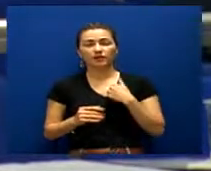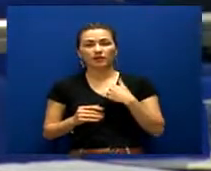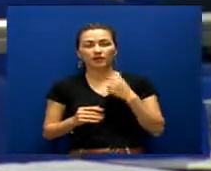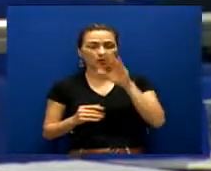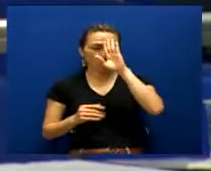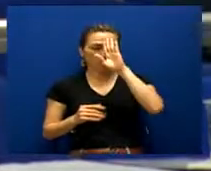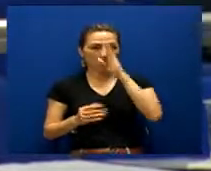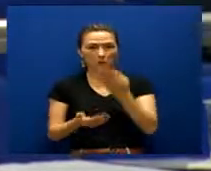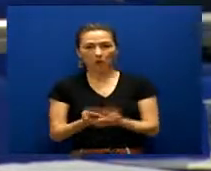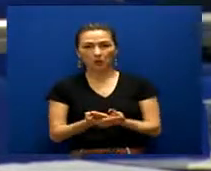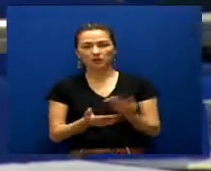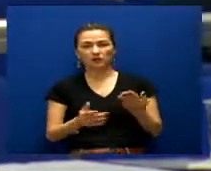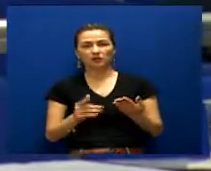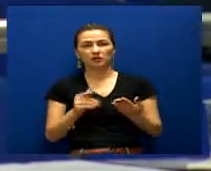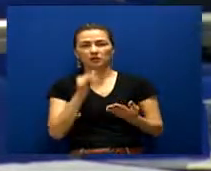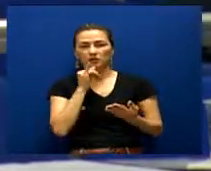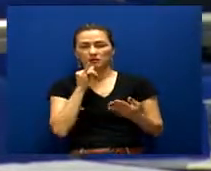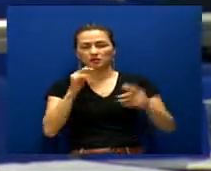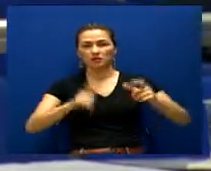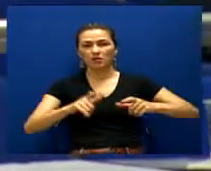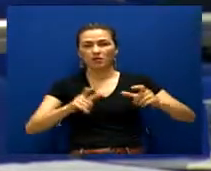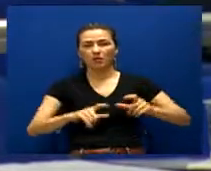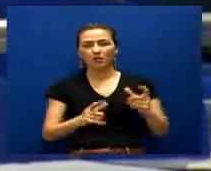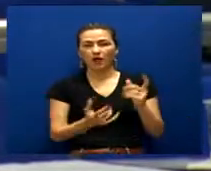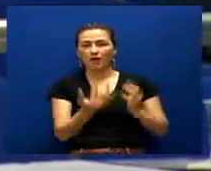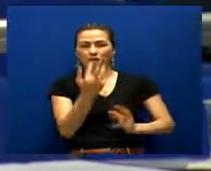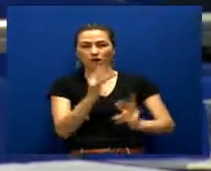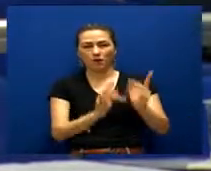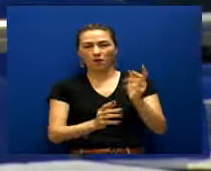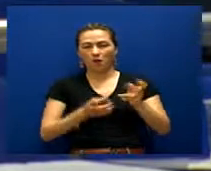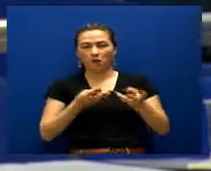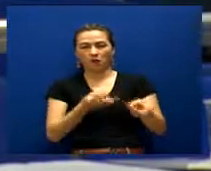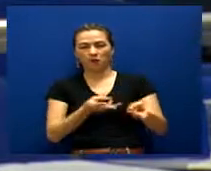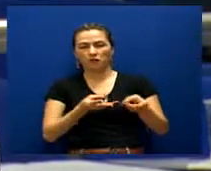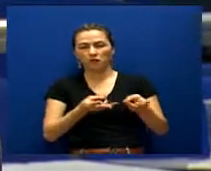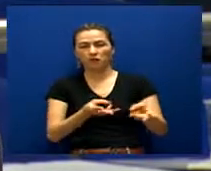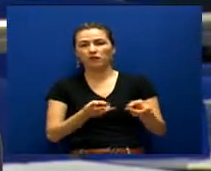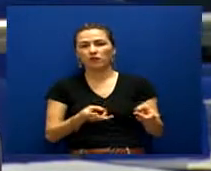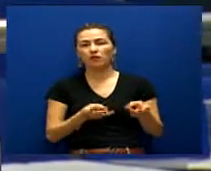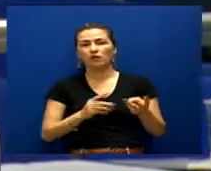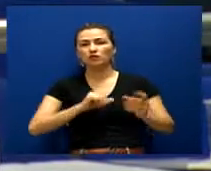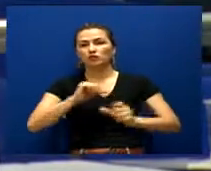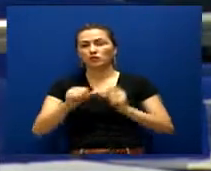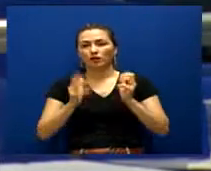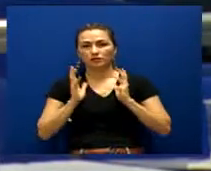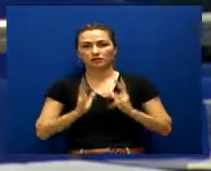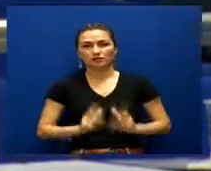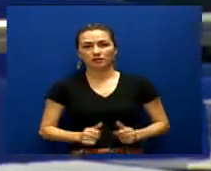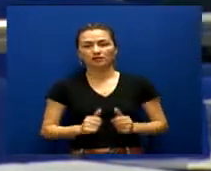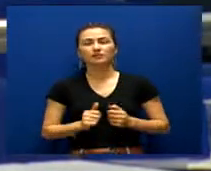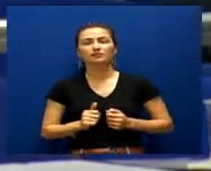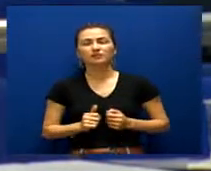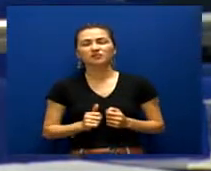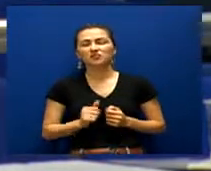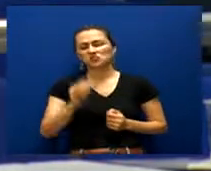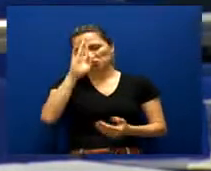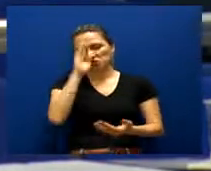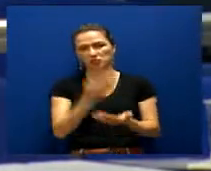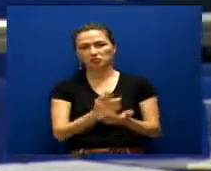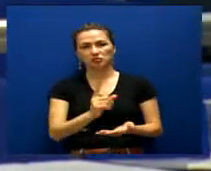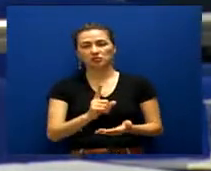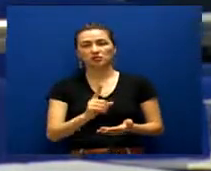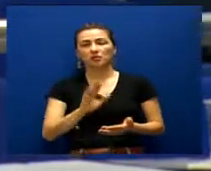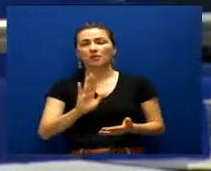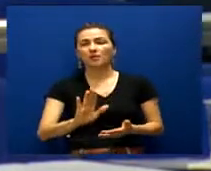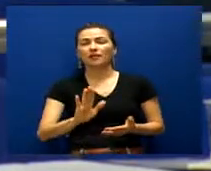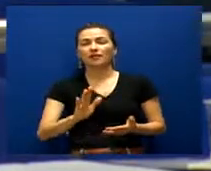purgatório, mas como cidadão eu sei onde ele fica, lá na ortopedia da Santa Casa.